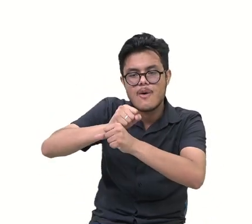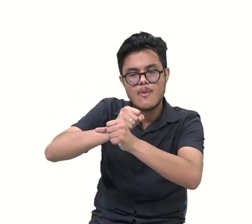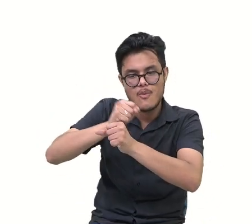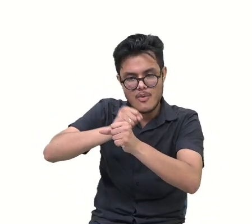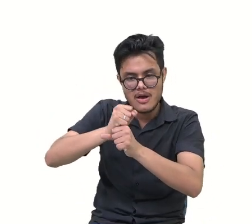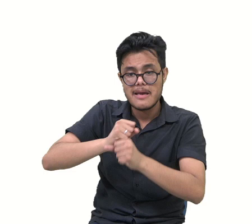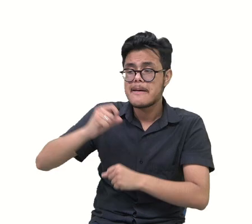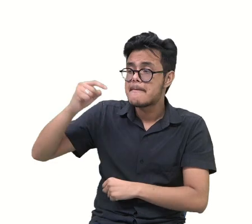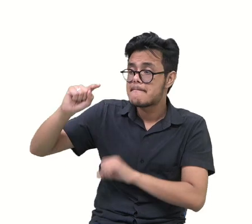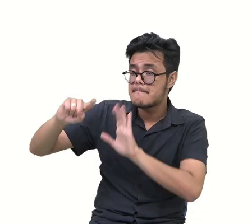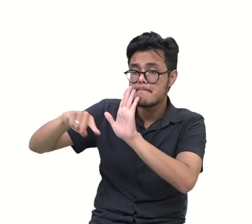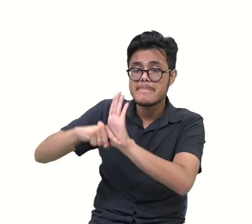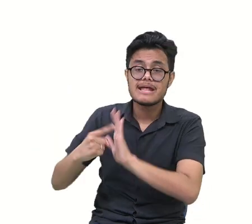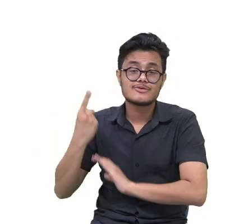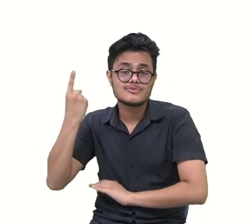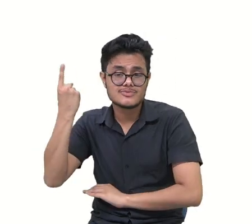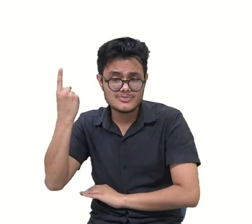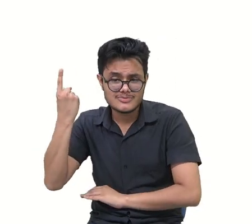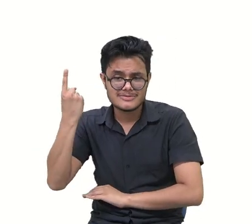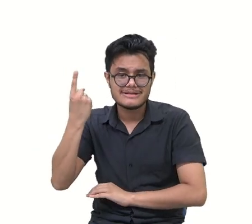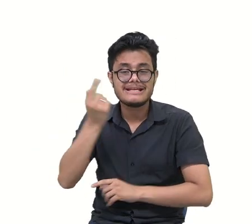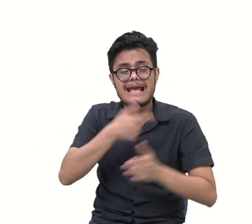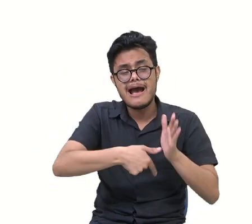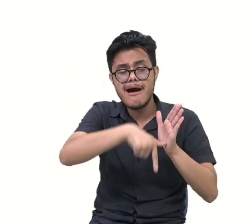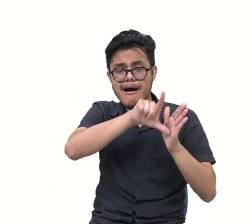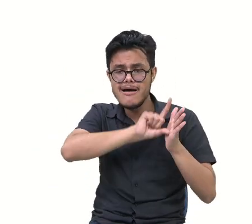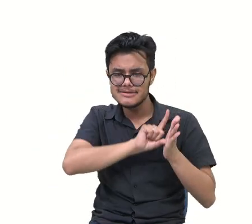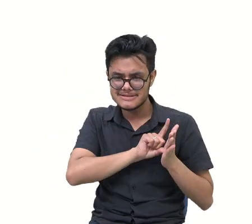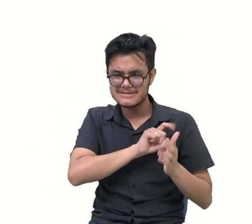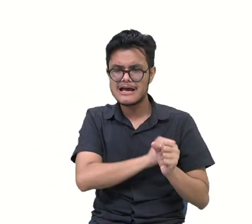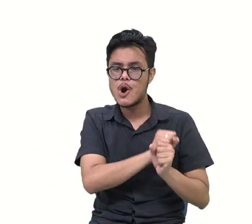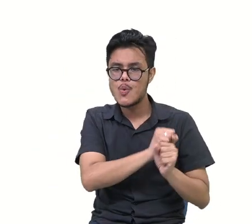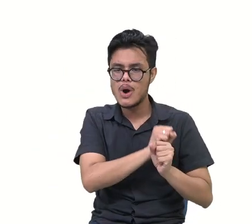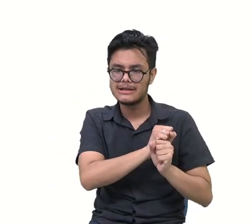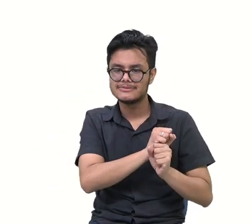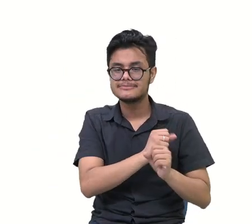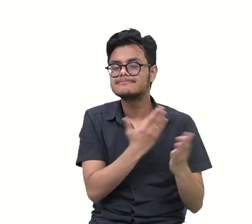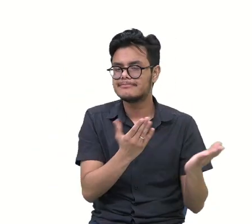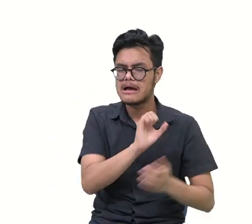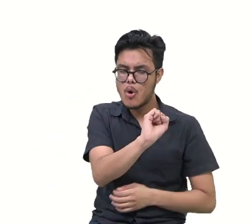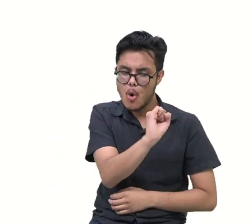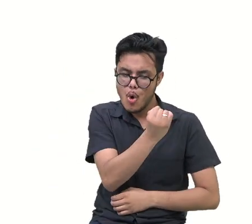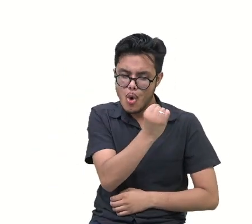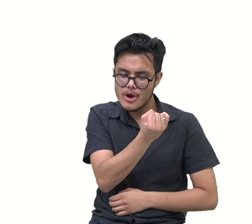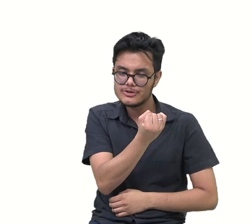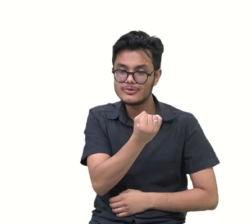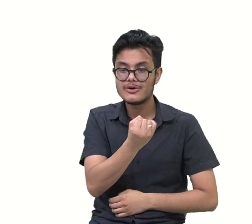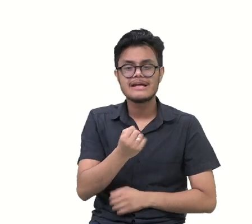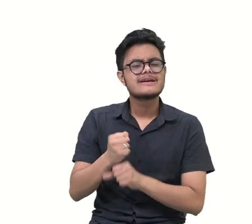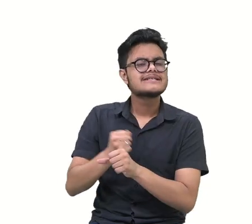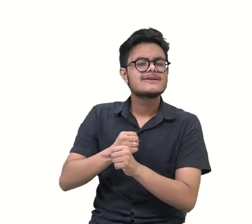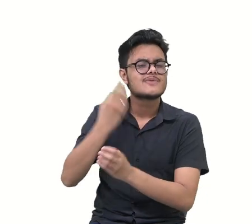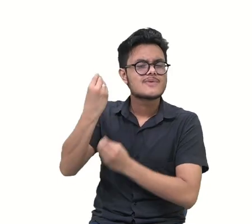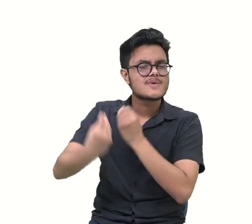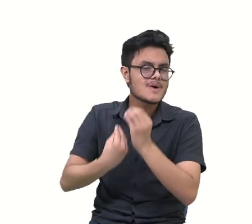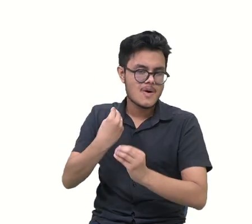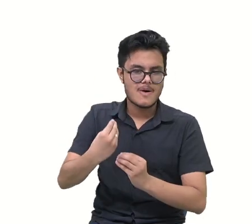menos o primeiro ano lá que a gente está analisando. Então, no segundo ano, por exemplo, ficaria